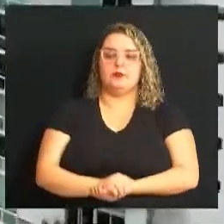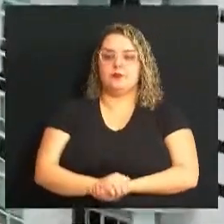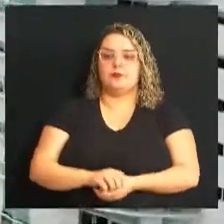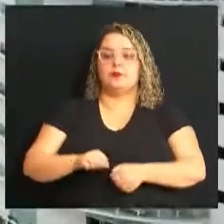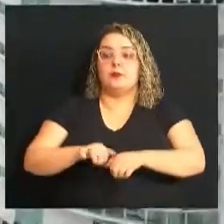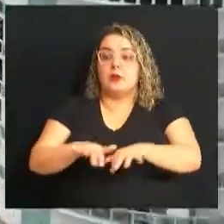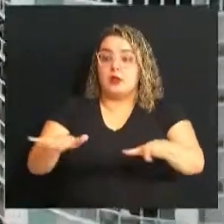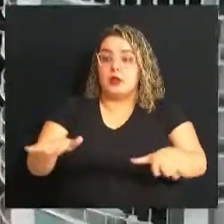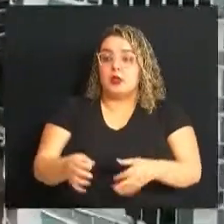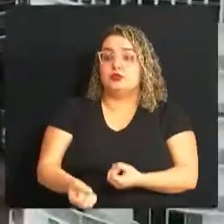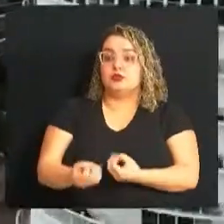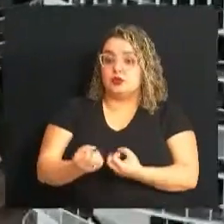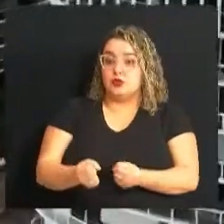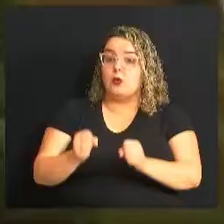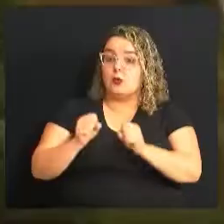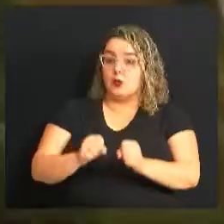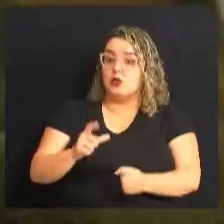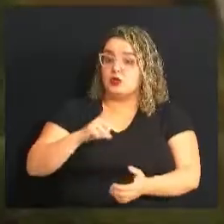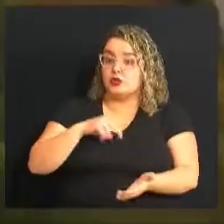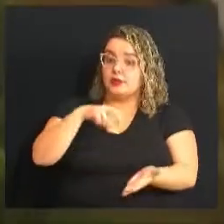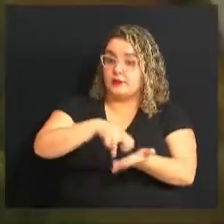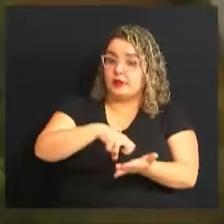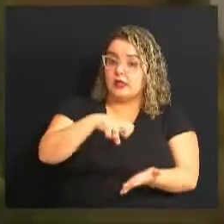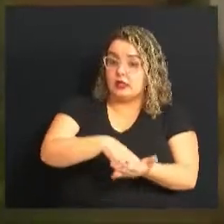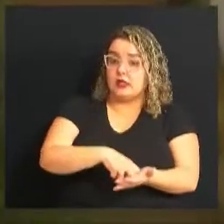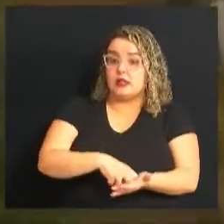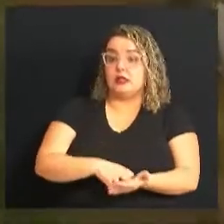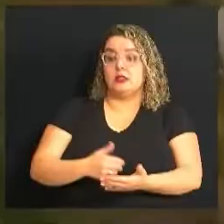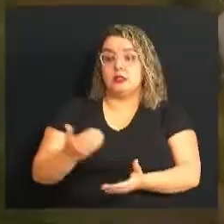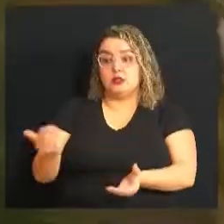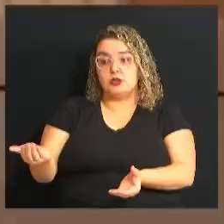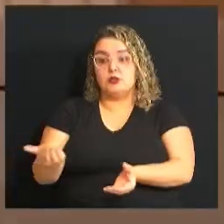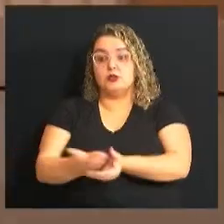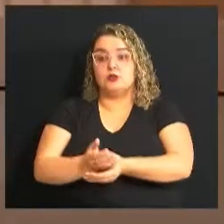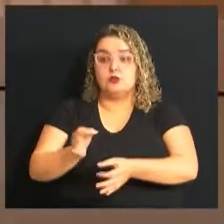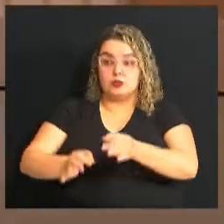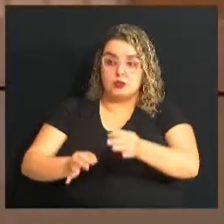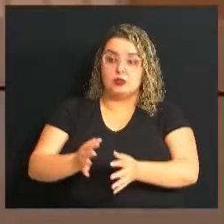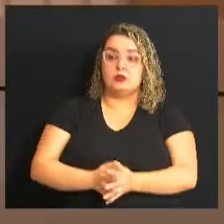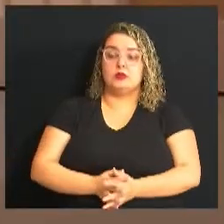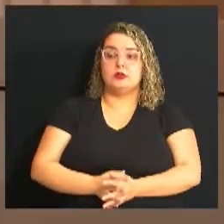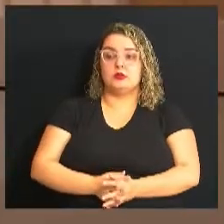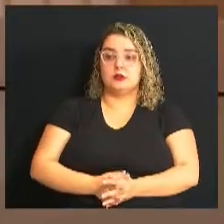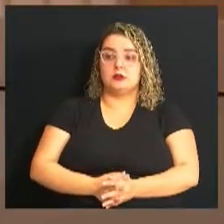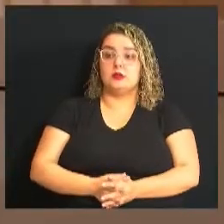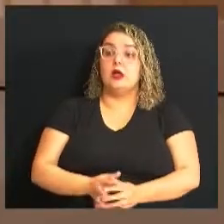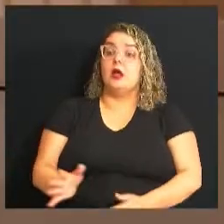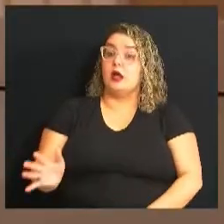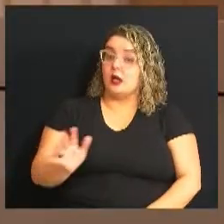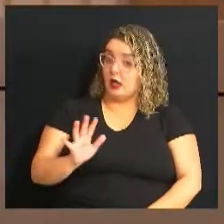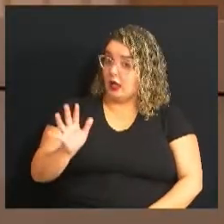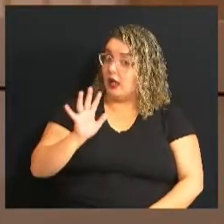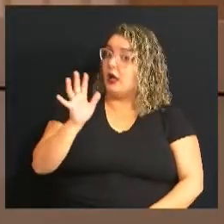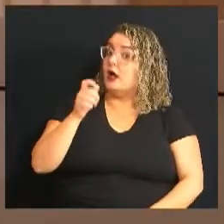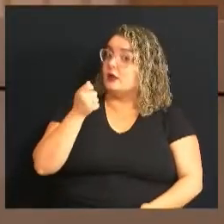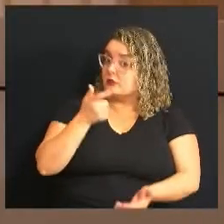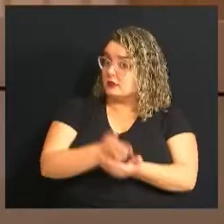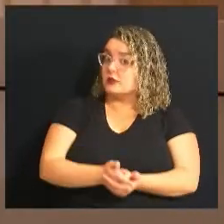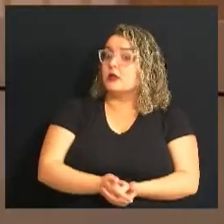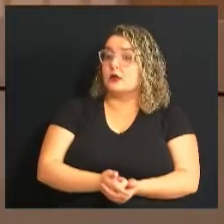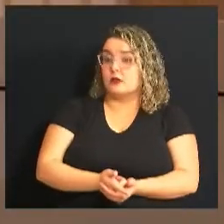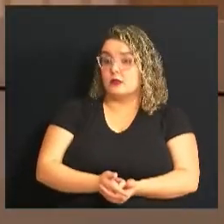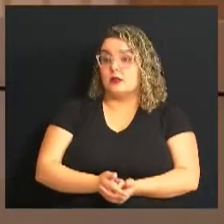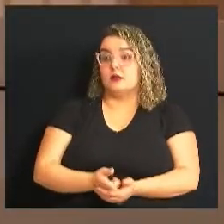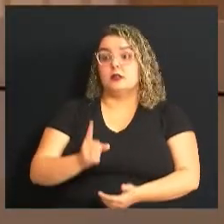dados pode gerar penalidades, além do processo judicial. A conta é bem cara, tendo em vista que você pode até, não só